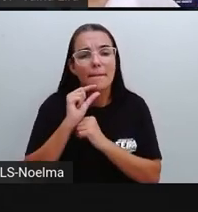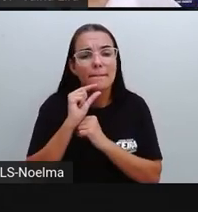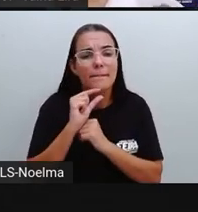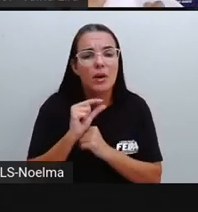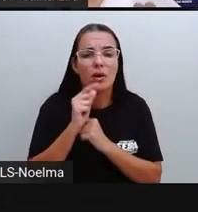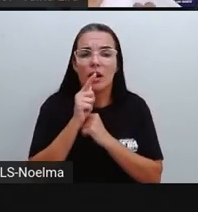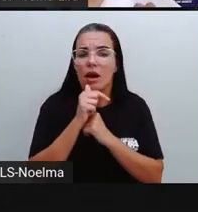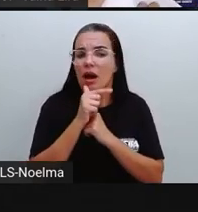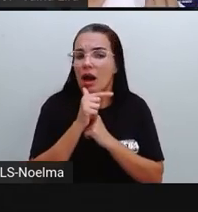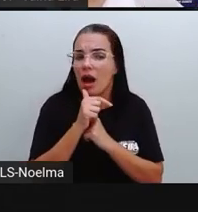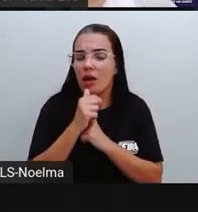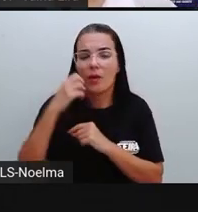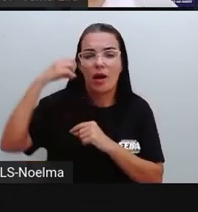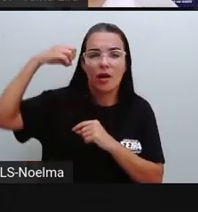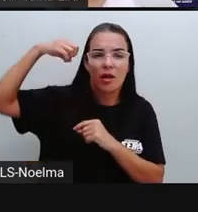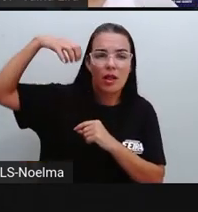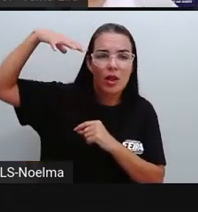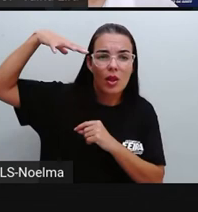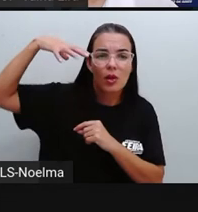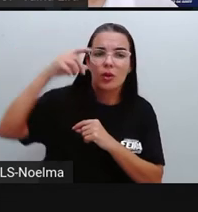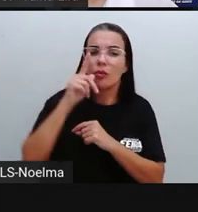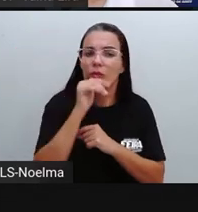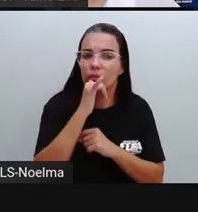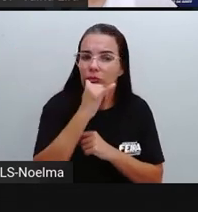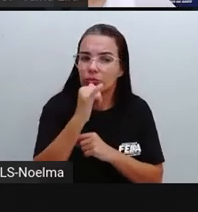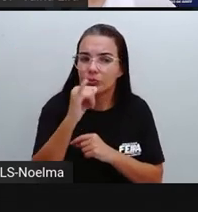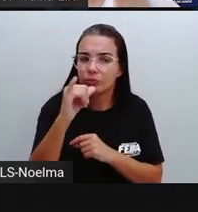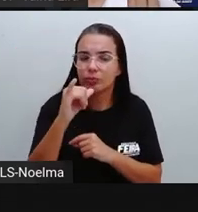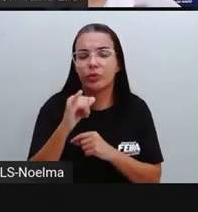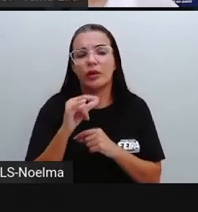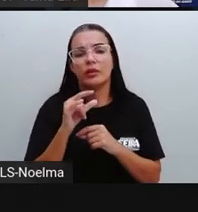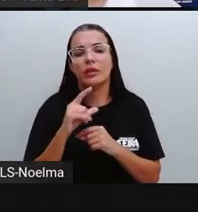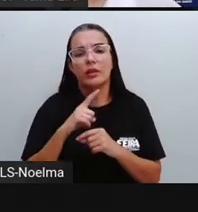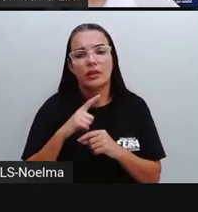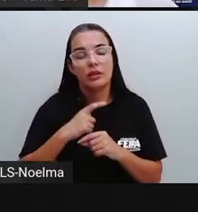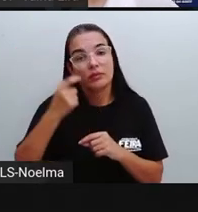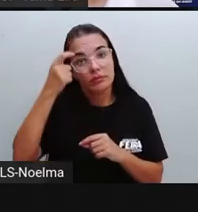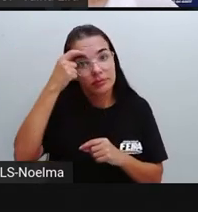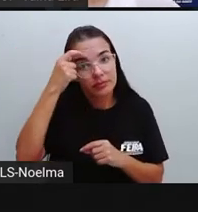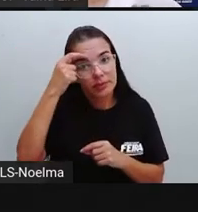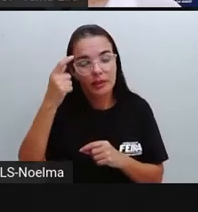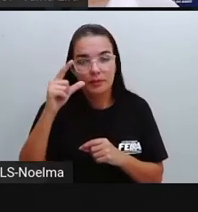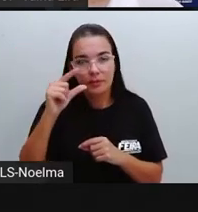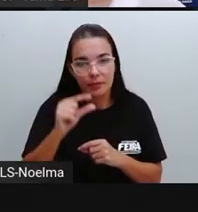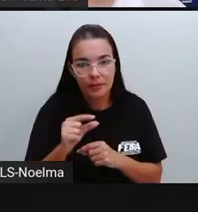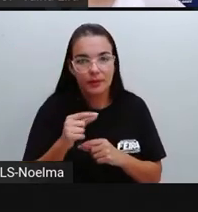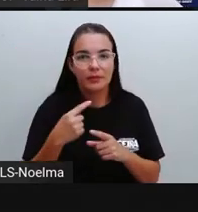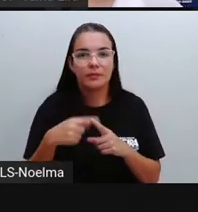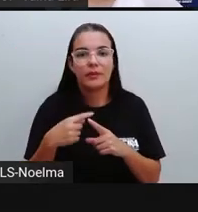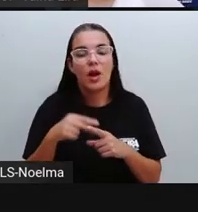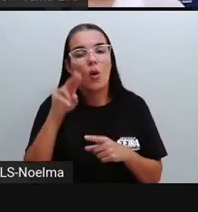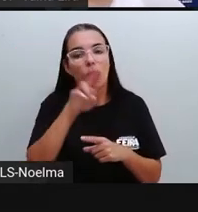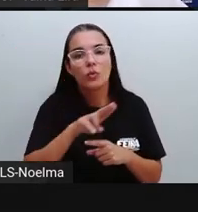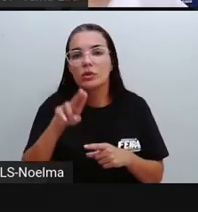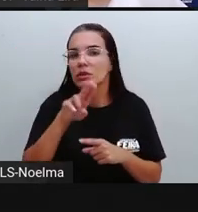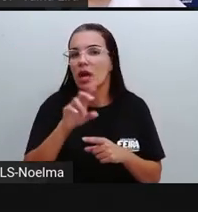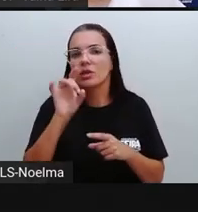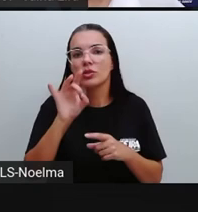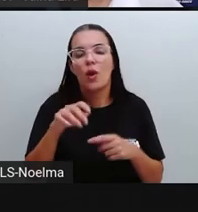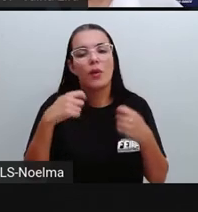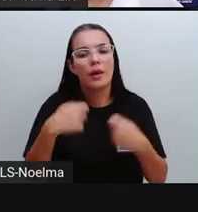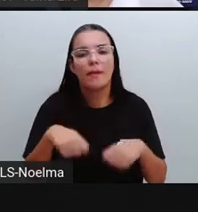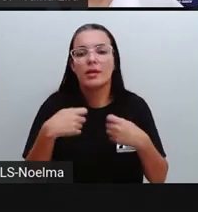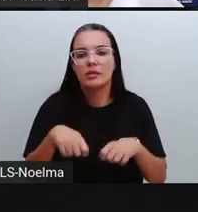a água e também a luz, né, de maneira mais consciente, utilizar ali com moderação, tá